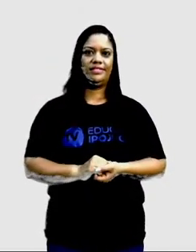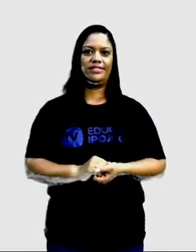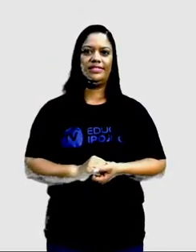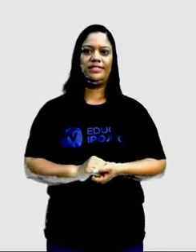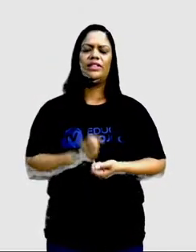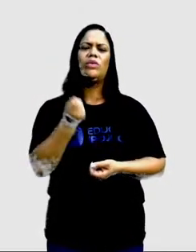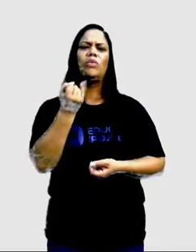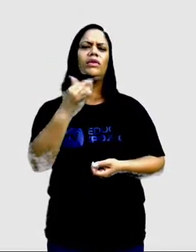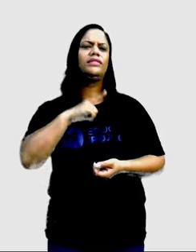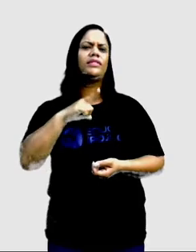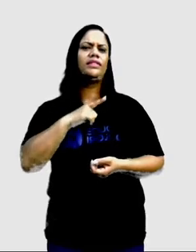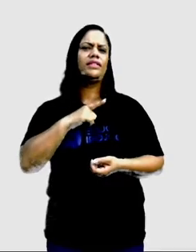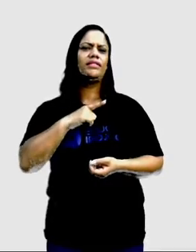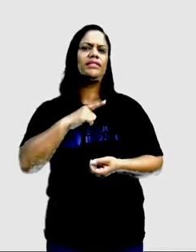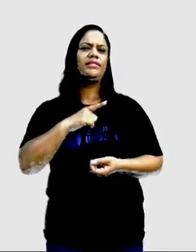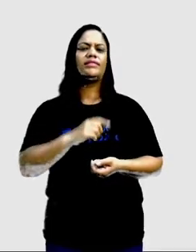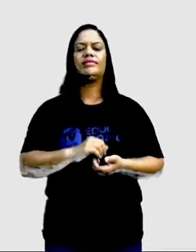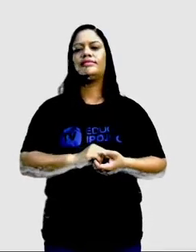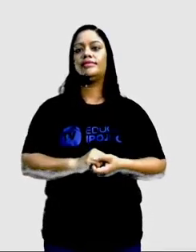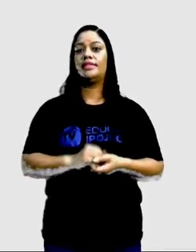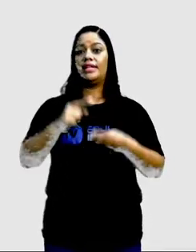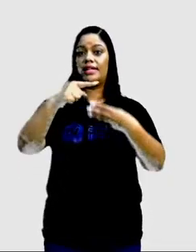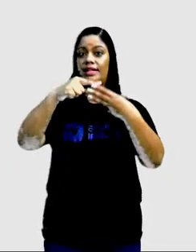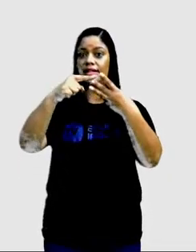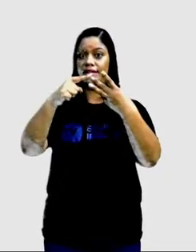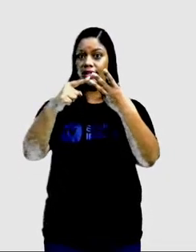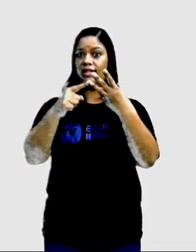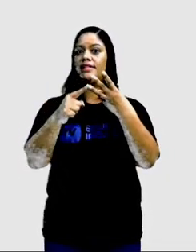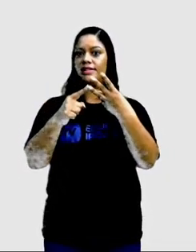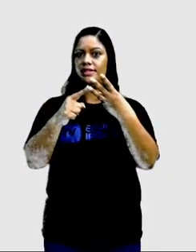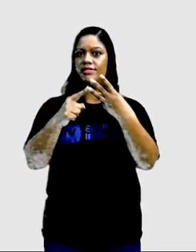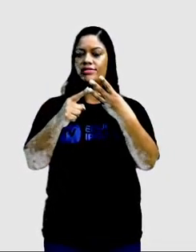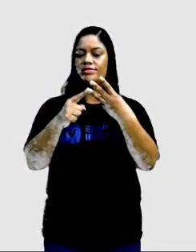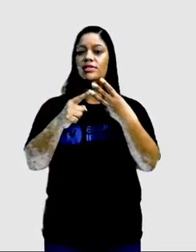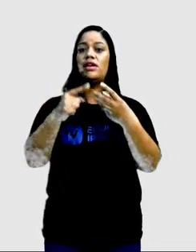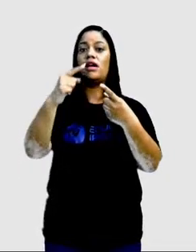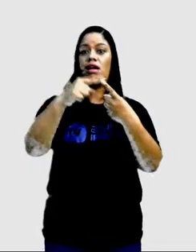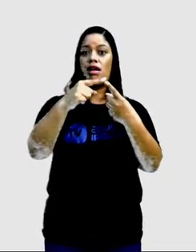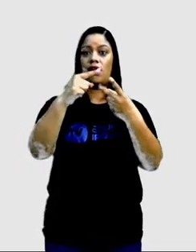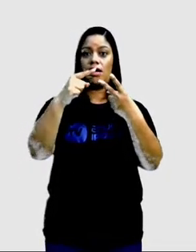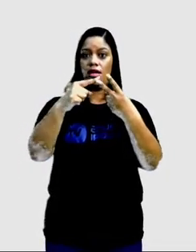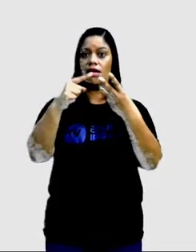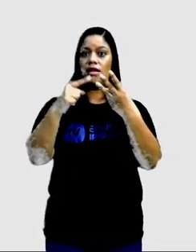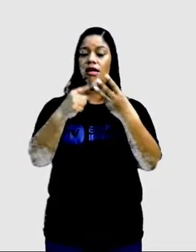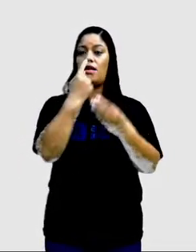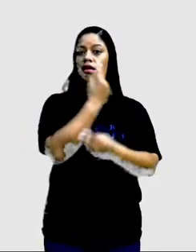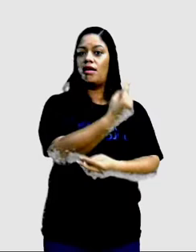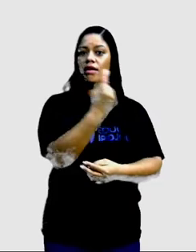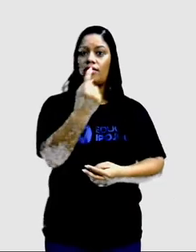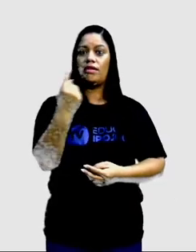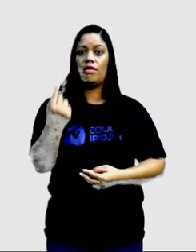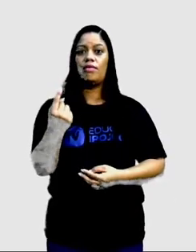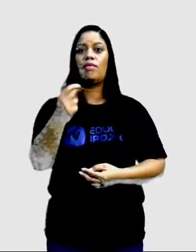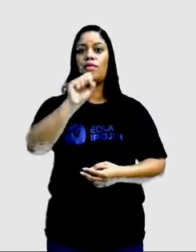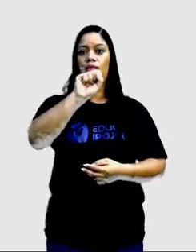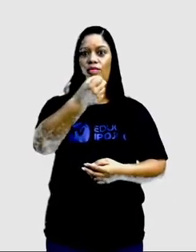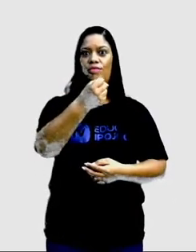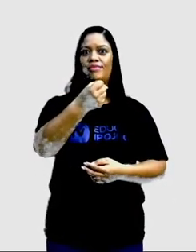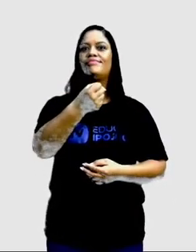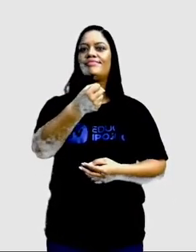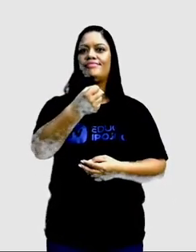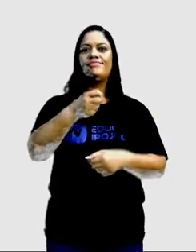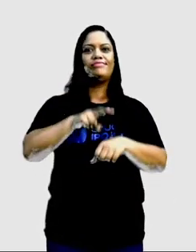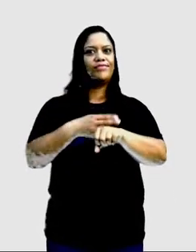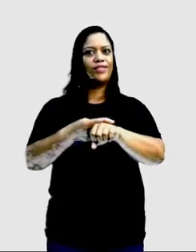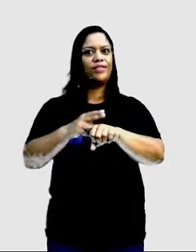caixas? São 3 caixas, cada um com 8 bombons. Então vamos lá, as